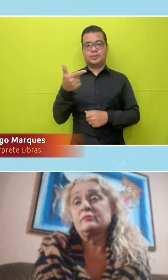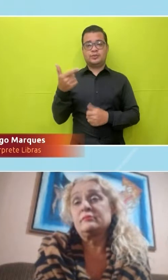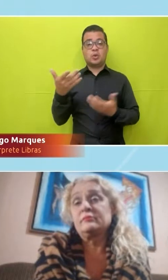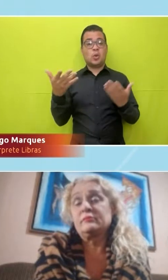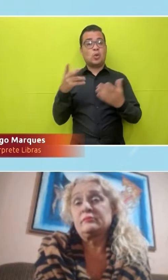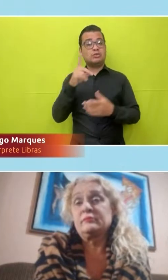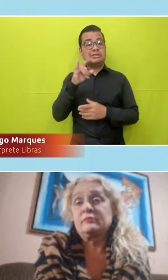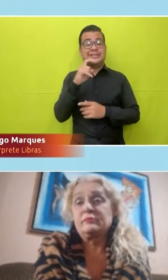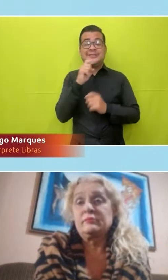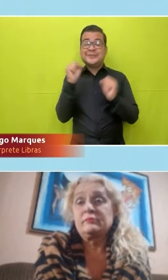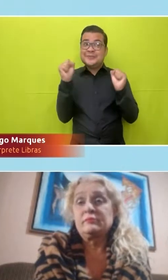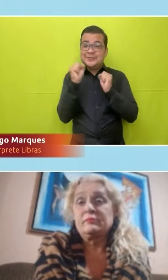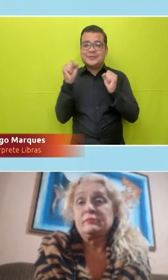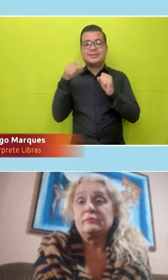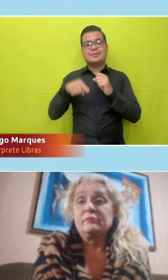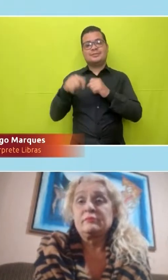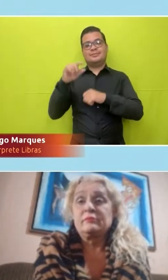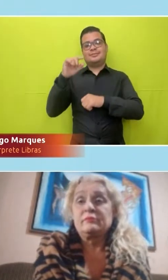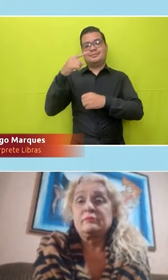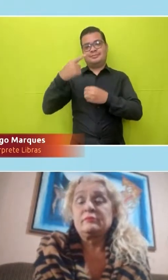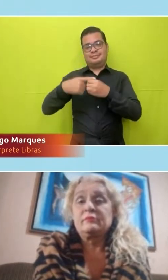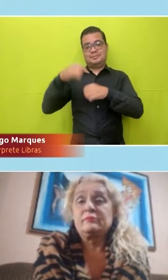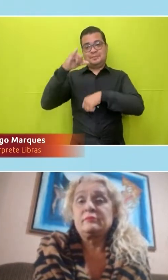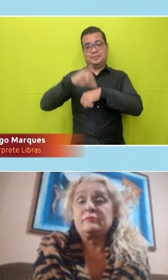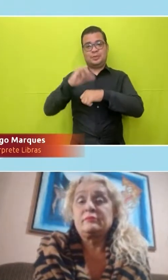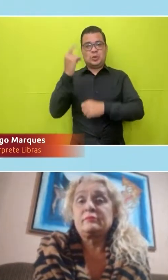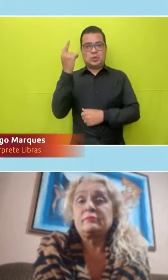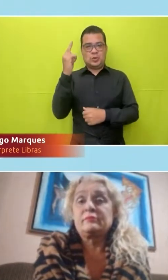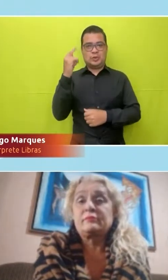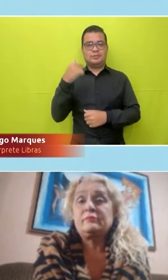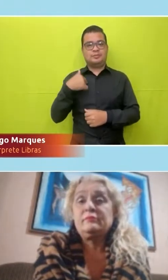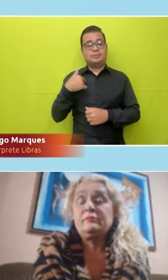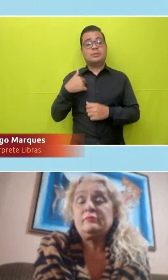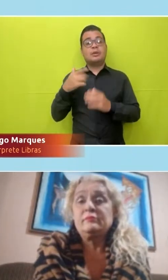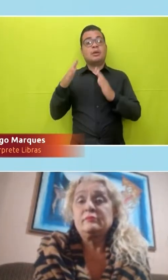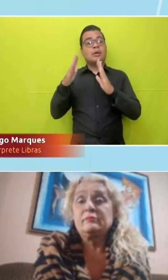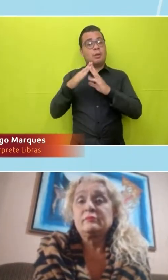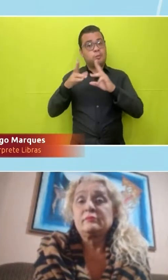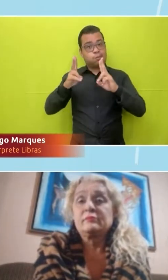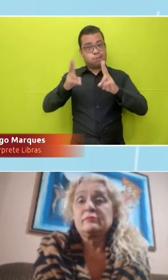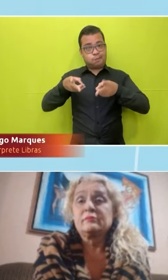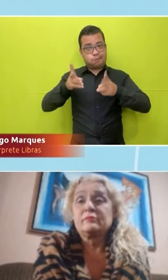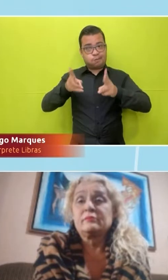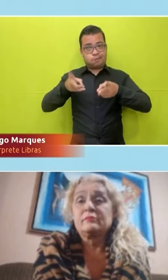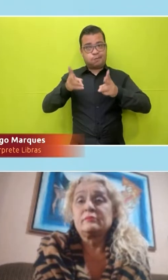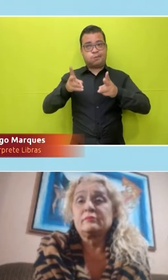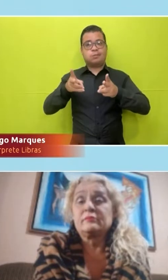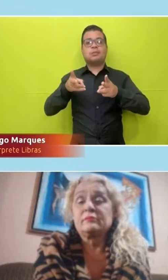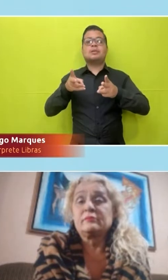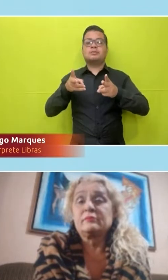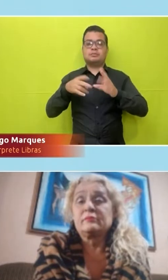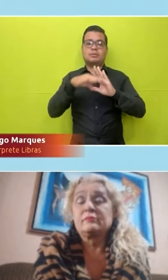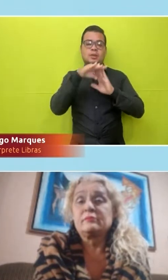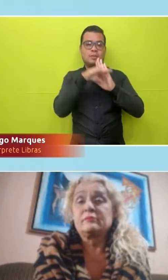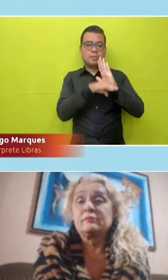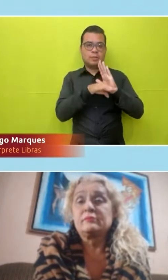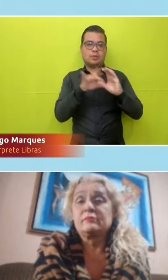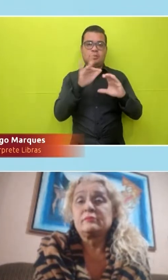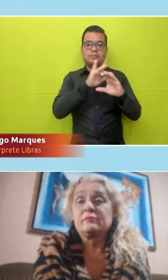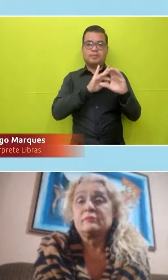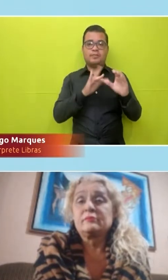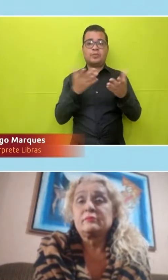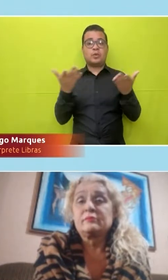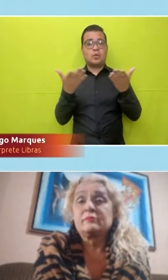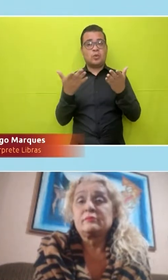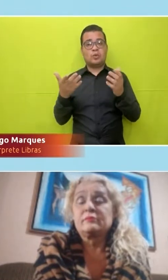frio aqui na capital goiana, e eu estou aqui, ainda na minha casa, fazendo o Conexões, que hoje conta com